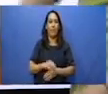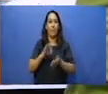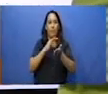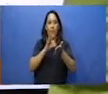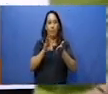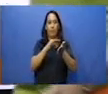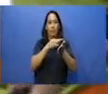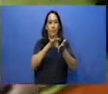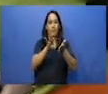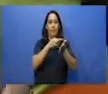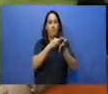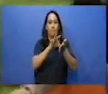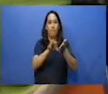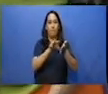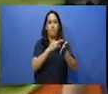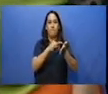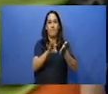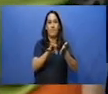escrever?